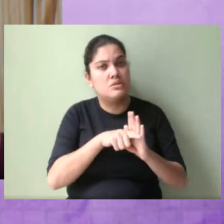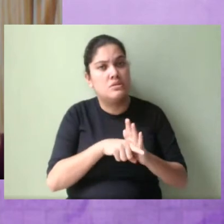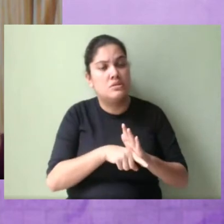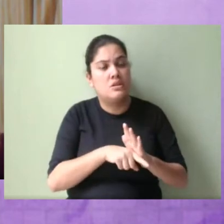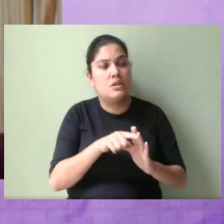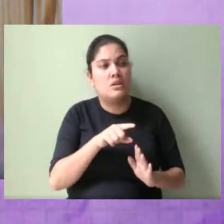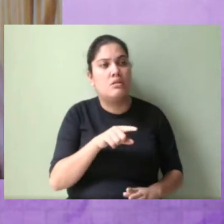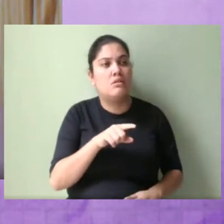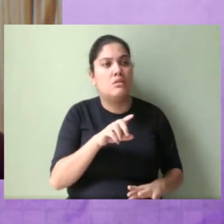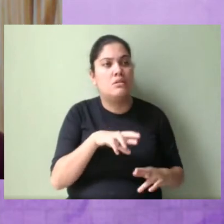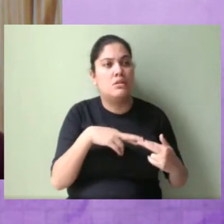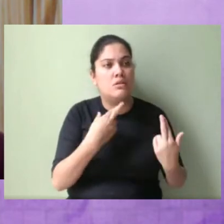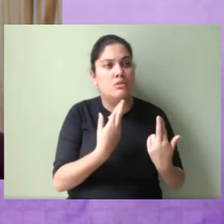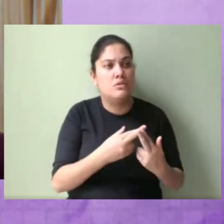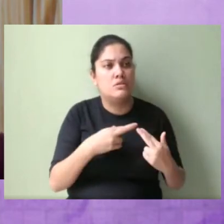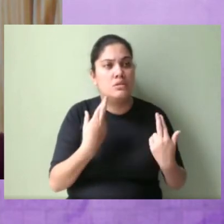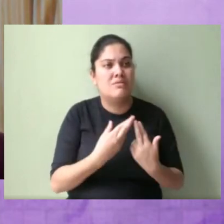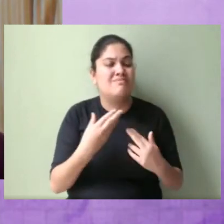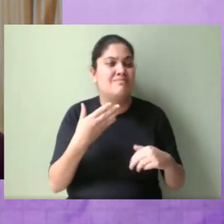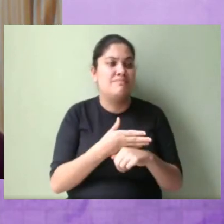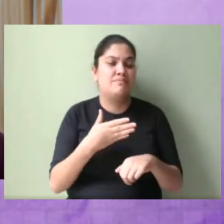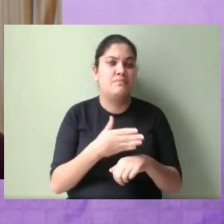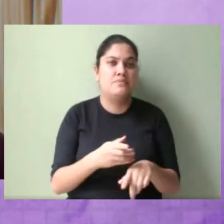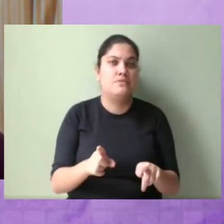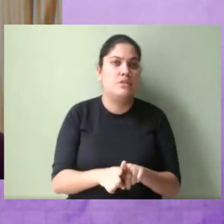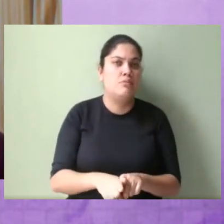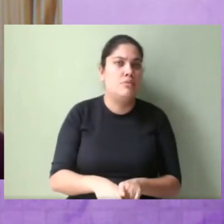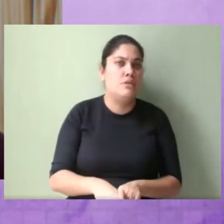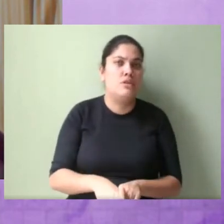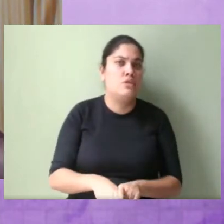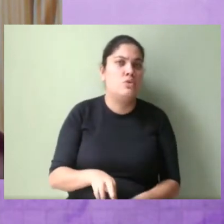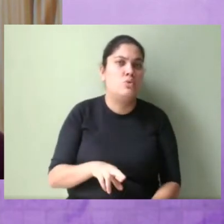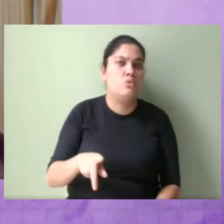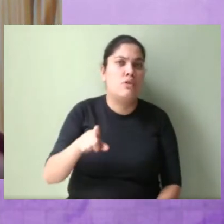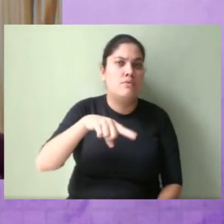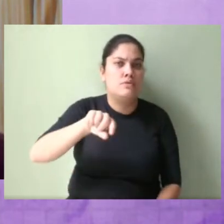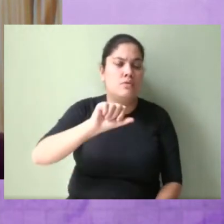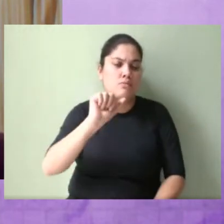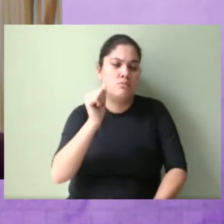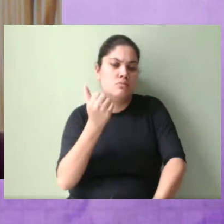do consentimento, né? Que é uma coisa que é muito dita, né? Assim, eu já fui